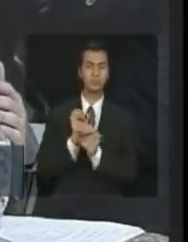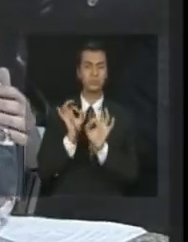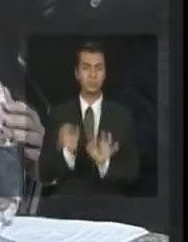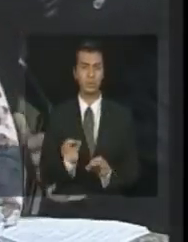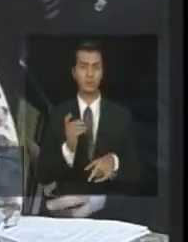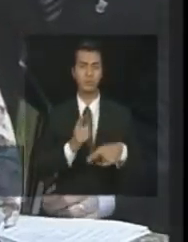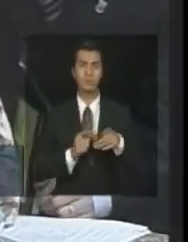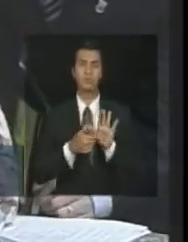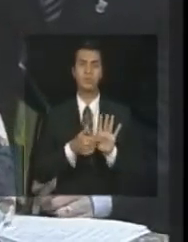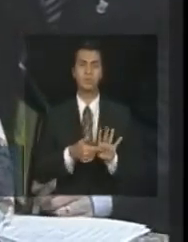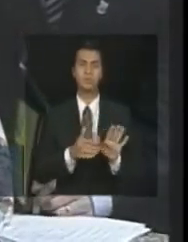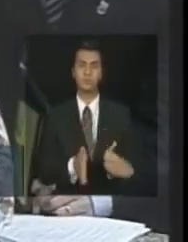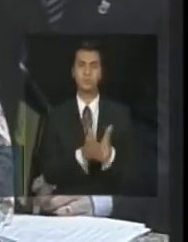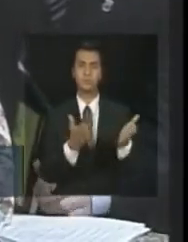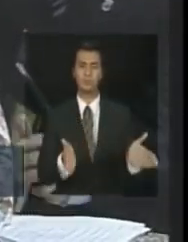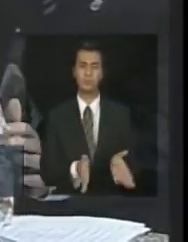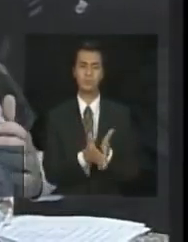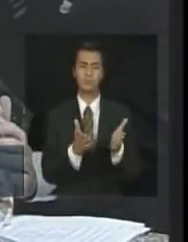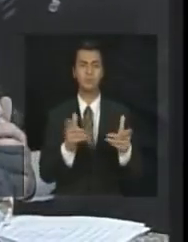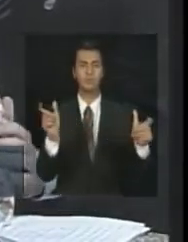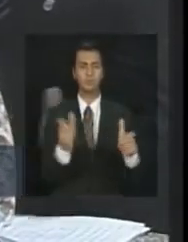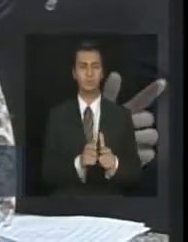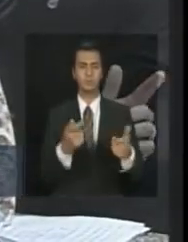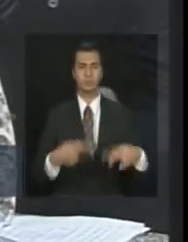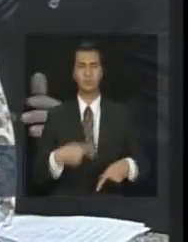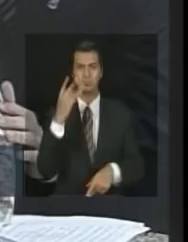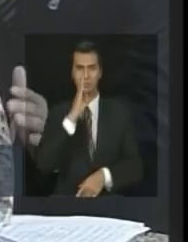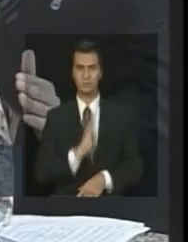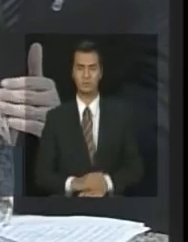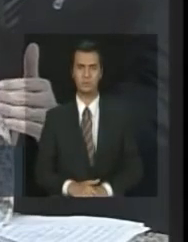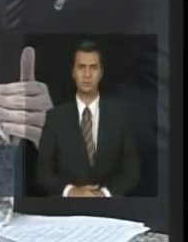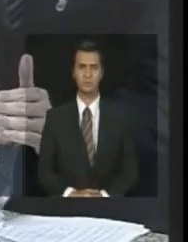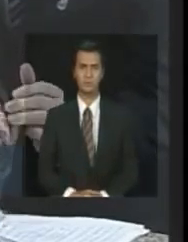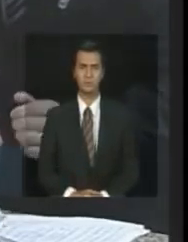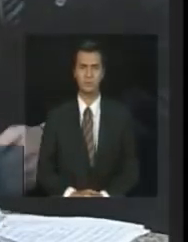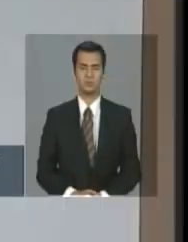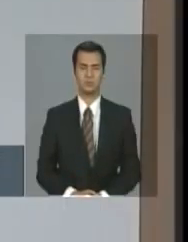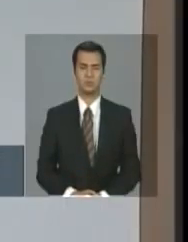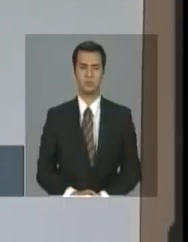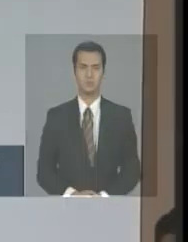que a população pobre, extremamente pobre, caiu no Brasil.